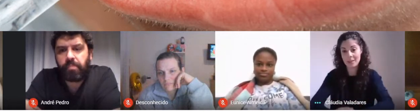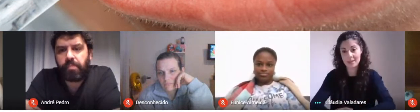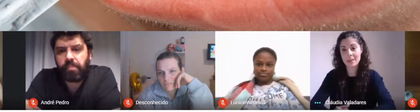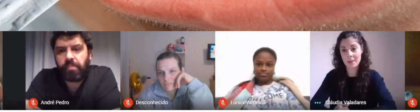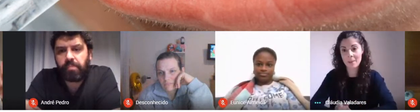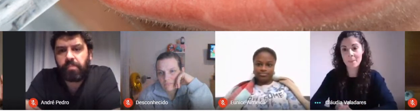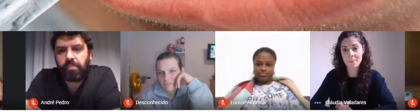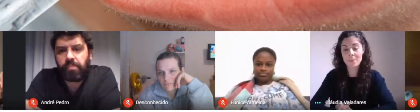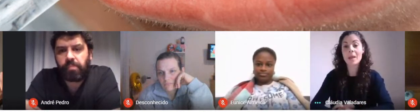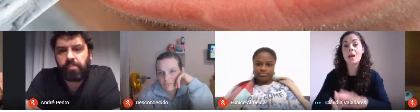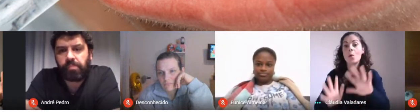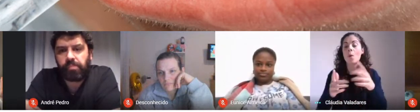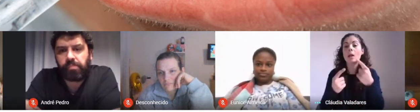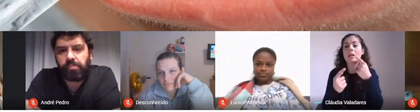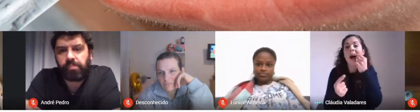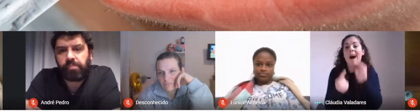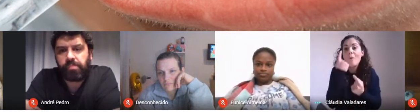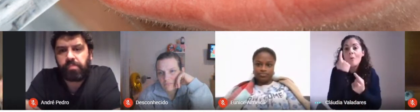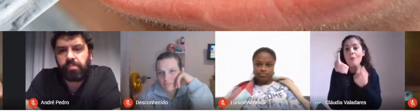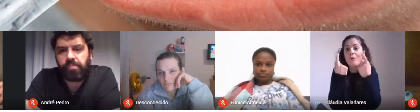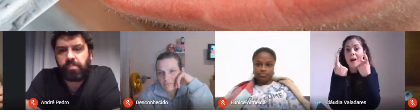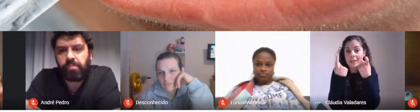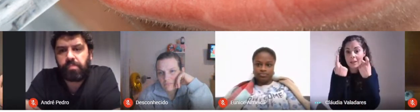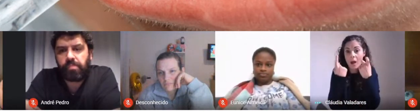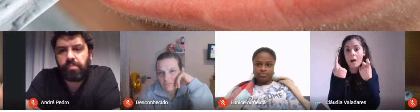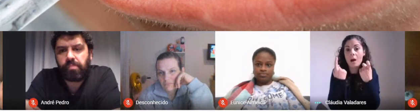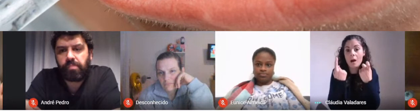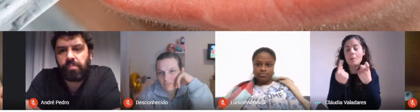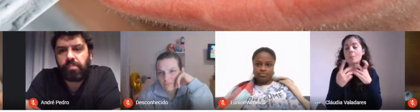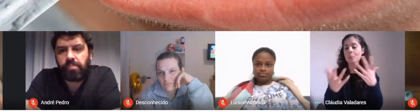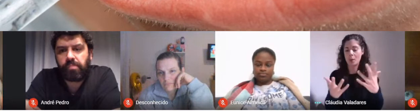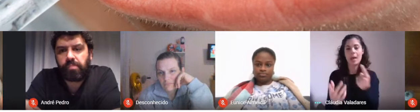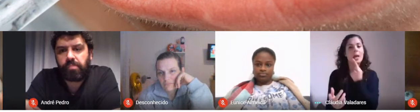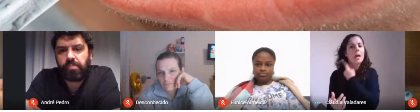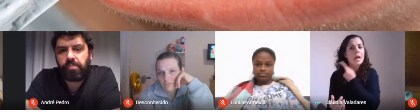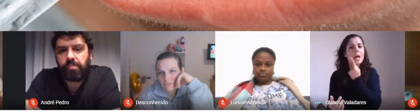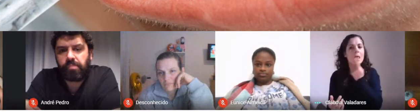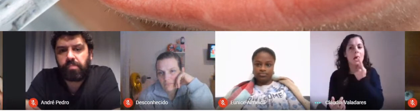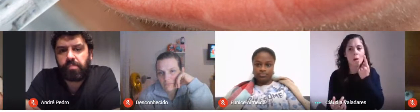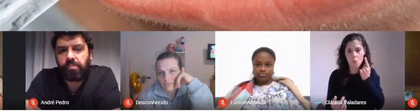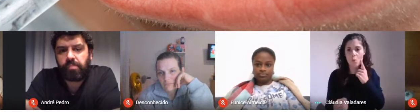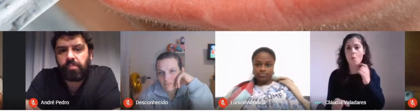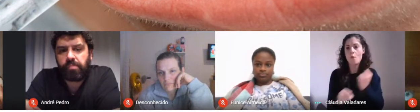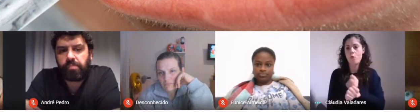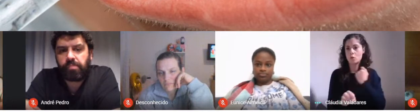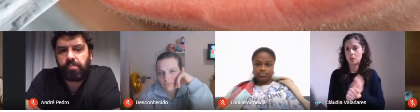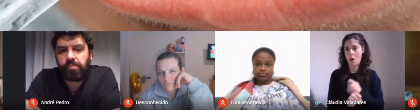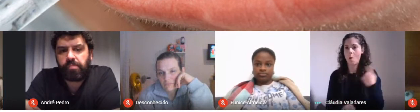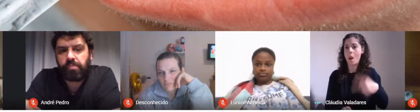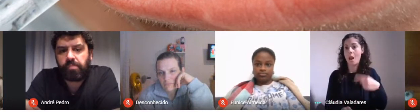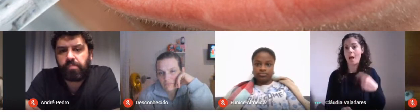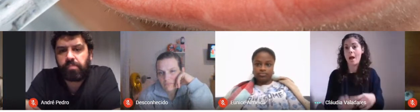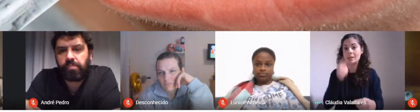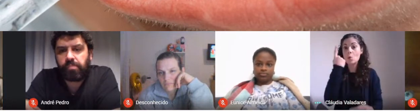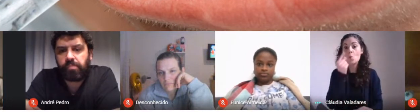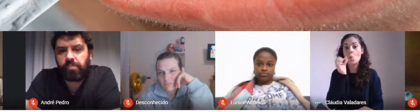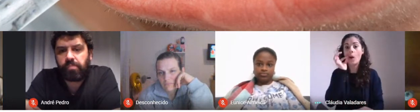Na falta de um dente, os dentes têm, cada um tem uma função. Na falta de um, essa função fica